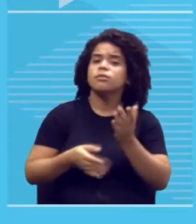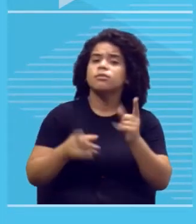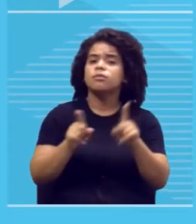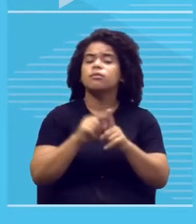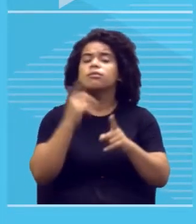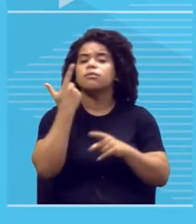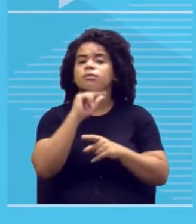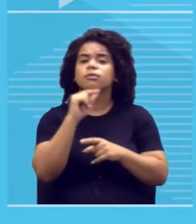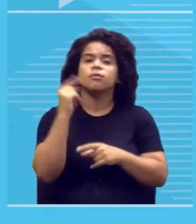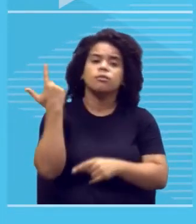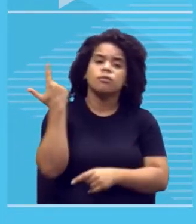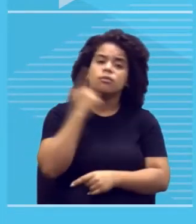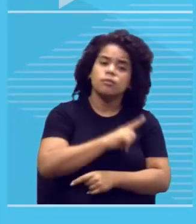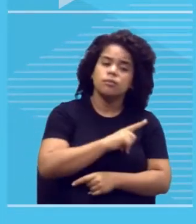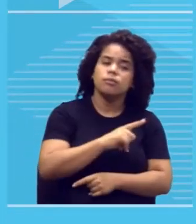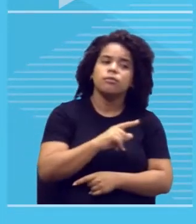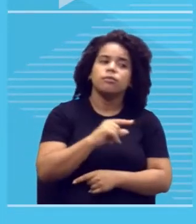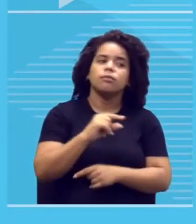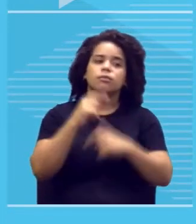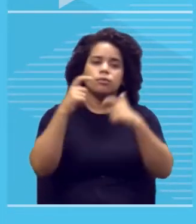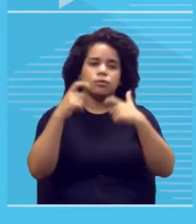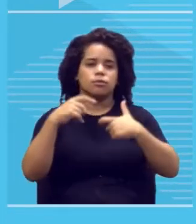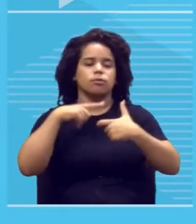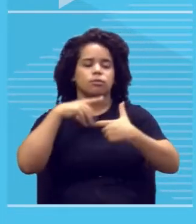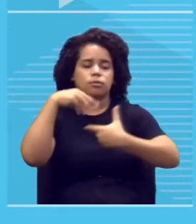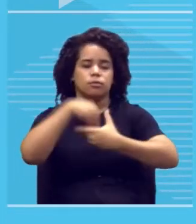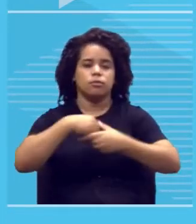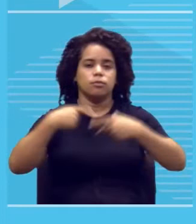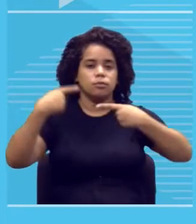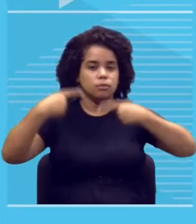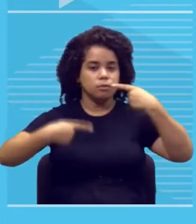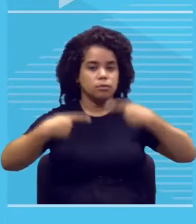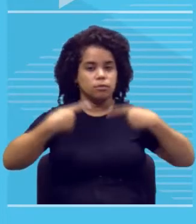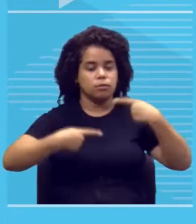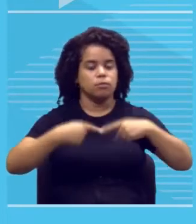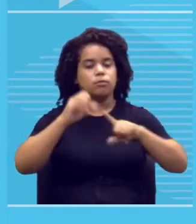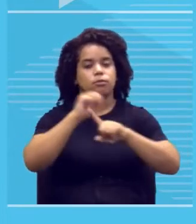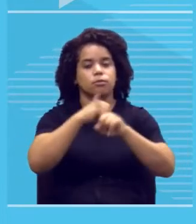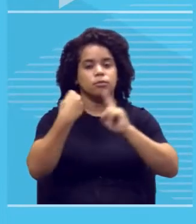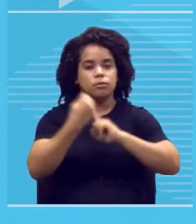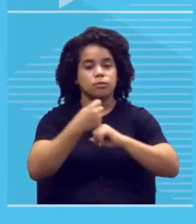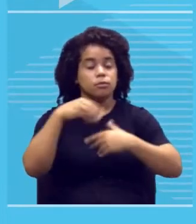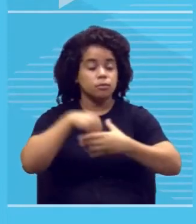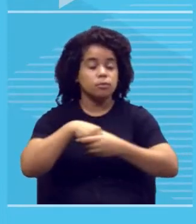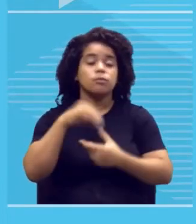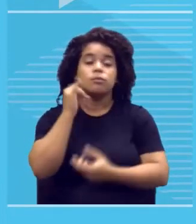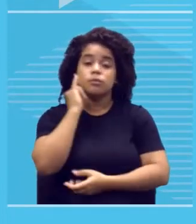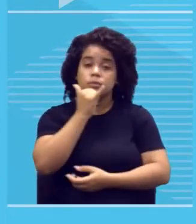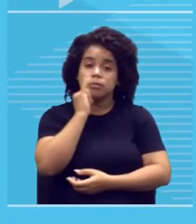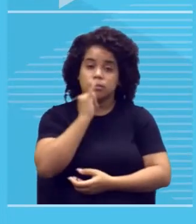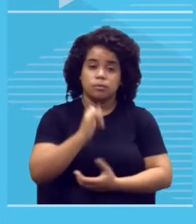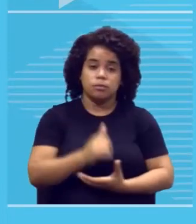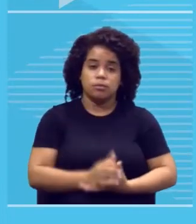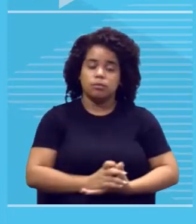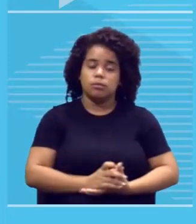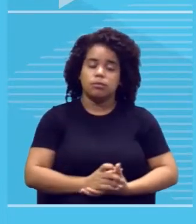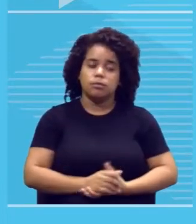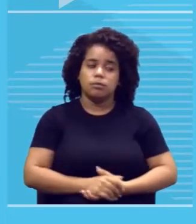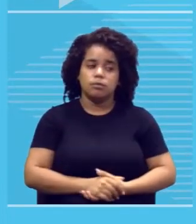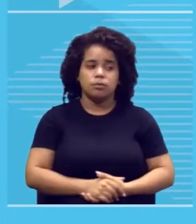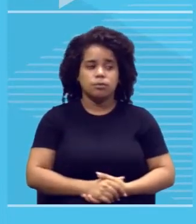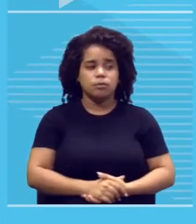é onde é que tá você politicamente dentro da sociedade nessa narrativa ok